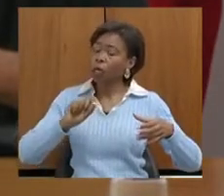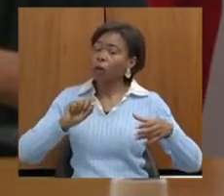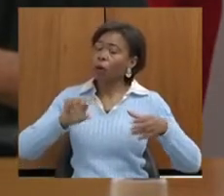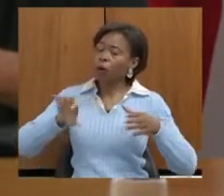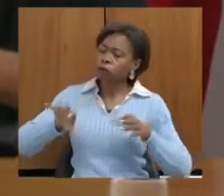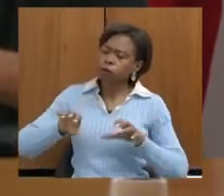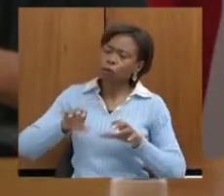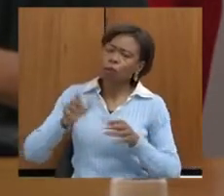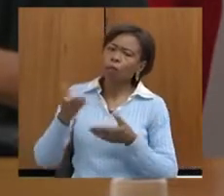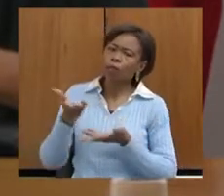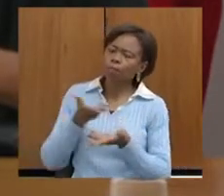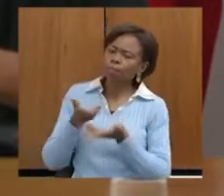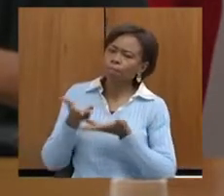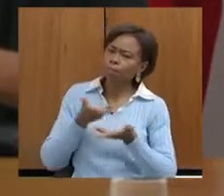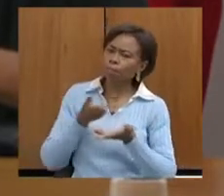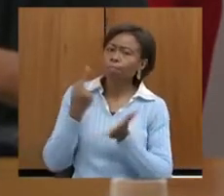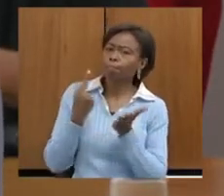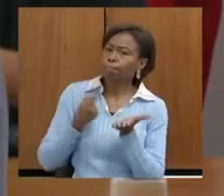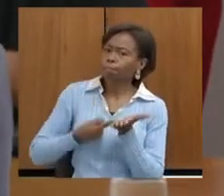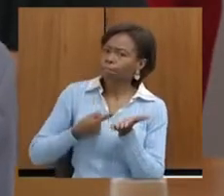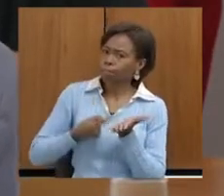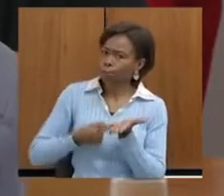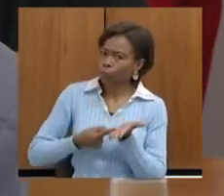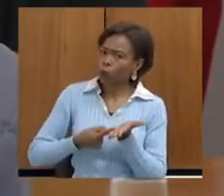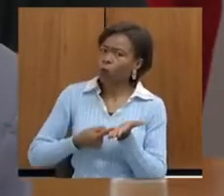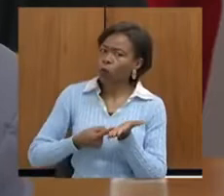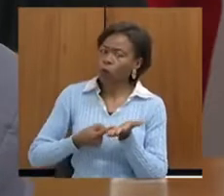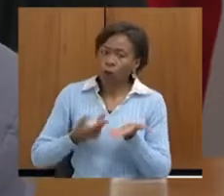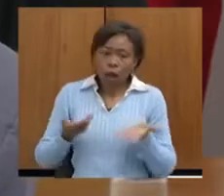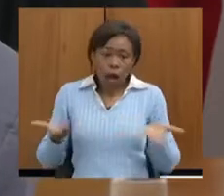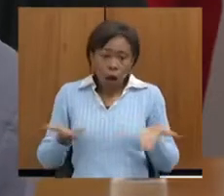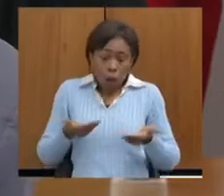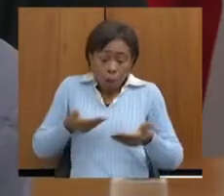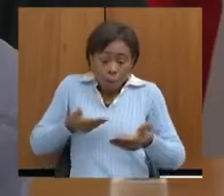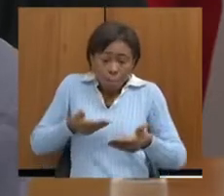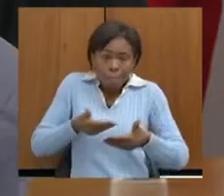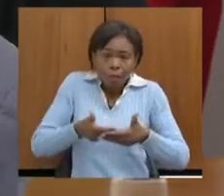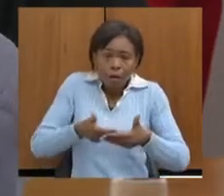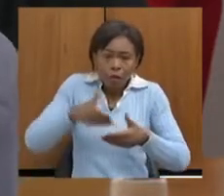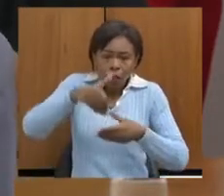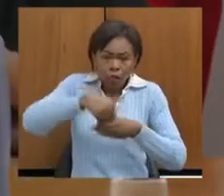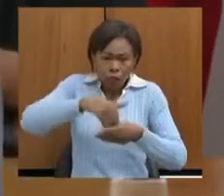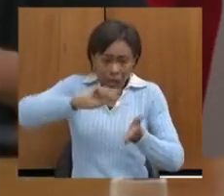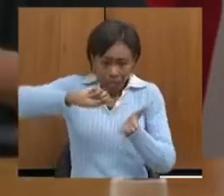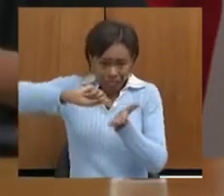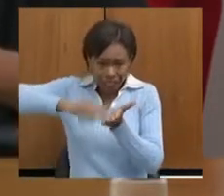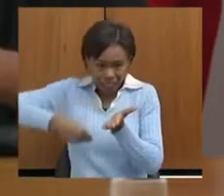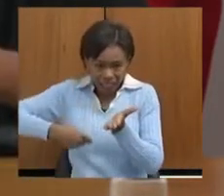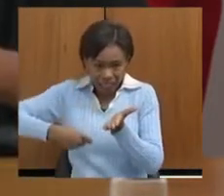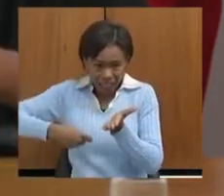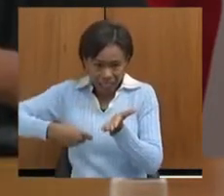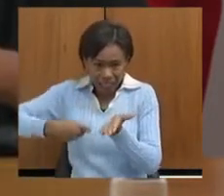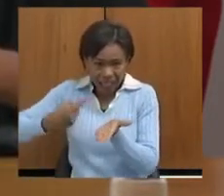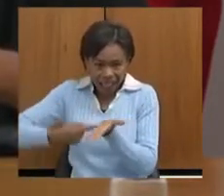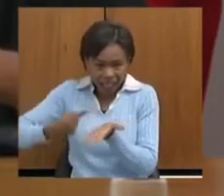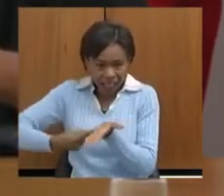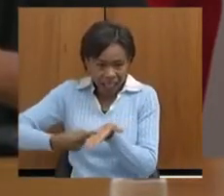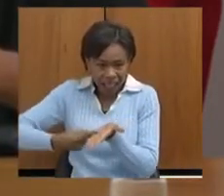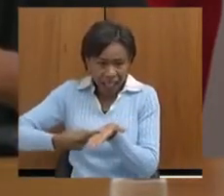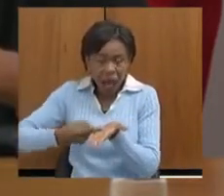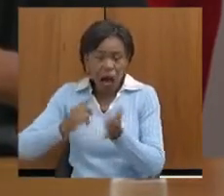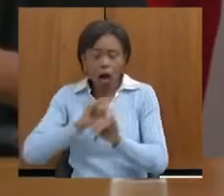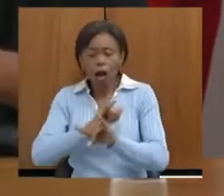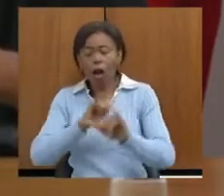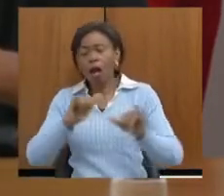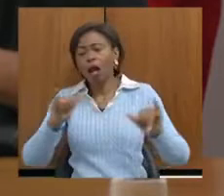possibilidade de acordo e não é e as plantas as eleições querer se assinaram um acordo anunciar alguns bilhões